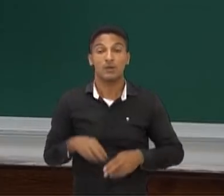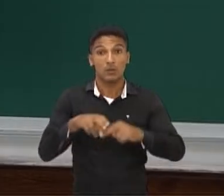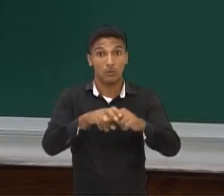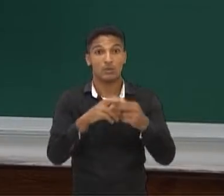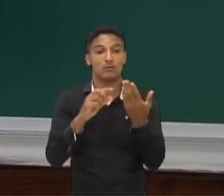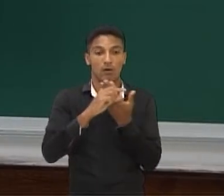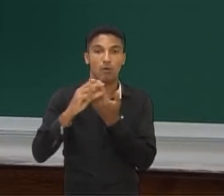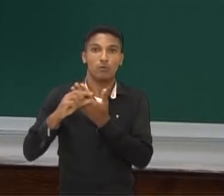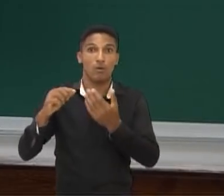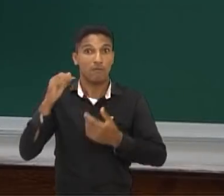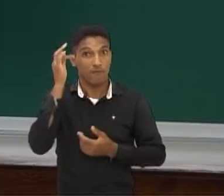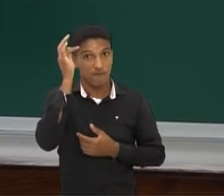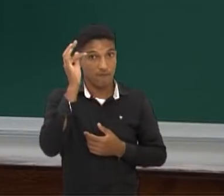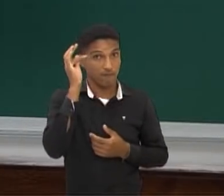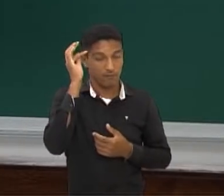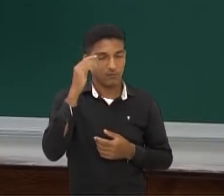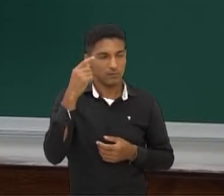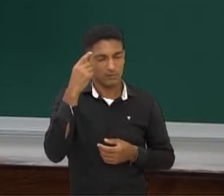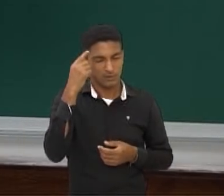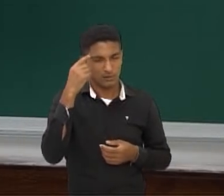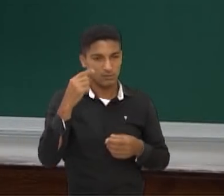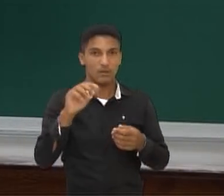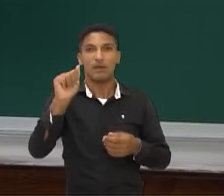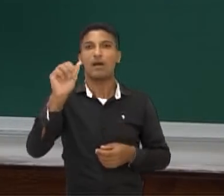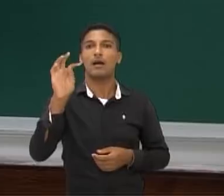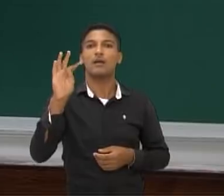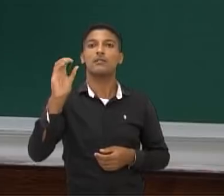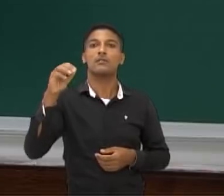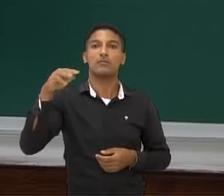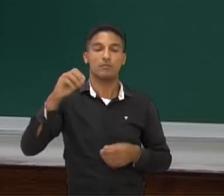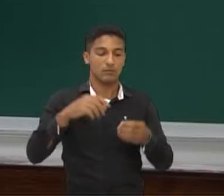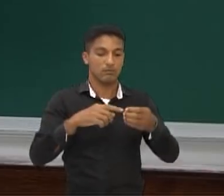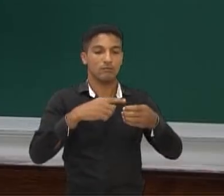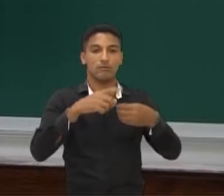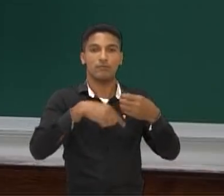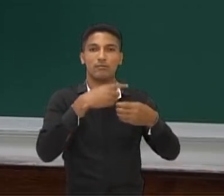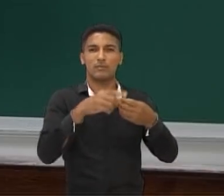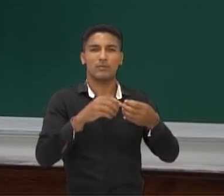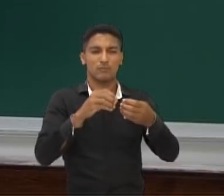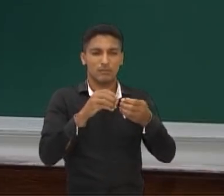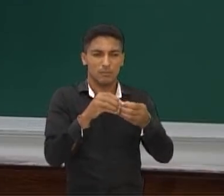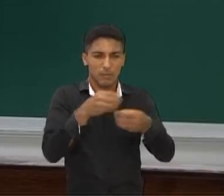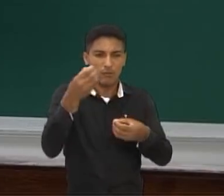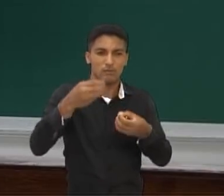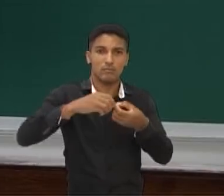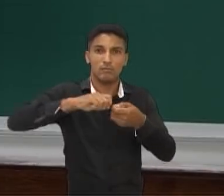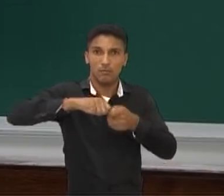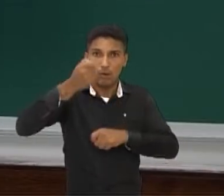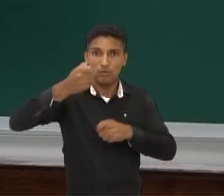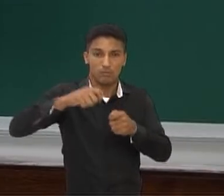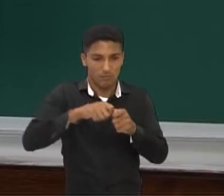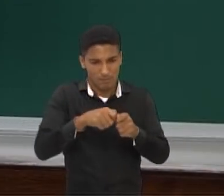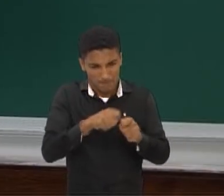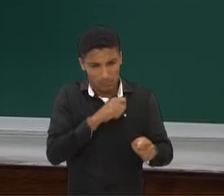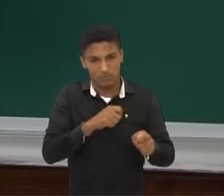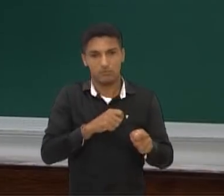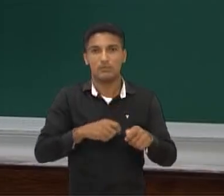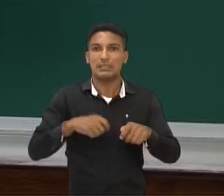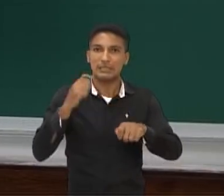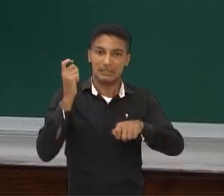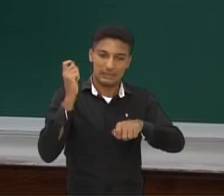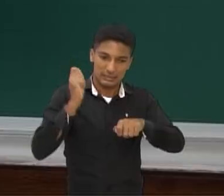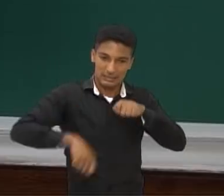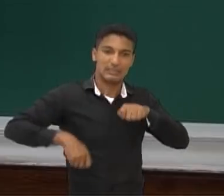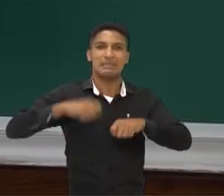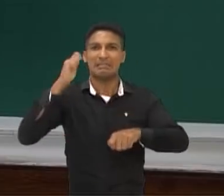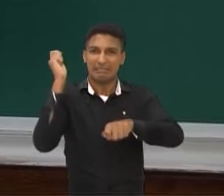que quando você vai dividindo, dividindo, dividindo, vai chegar um momento em que você não consegue mais dividir. E aí eles chamaram essa partícula